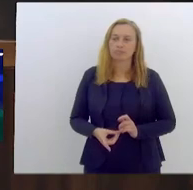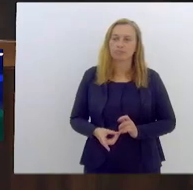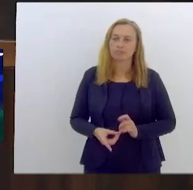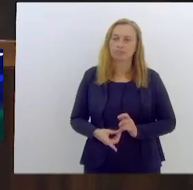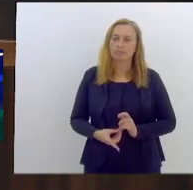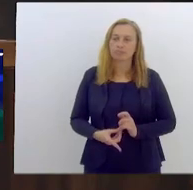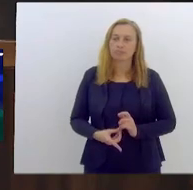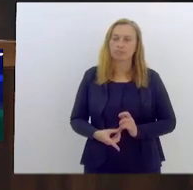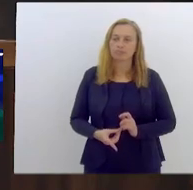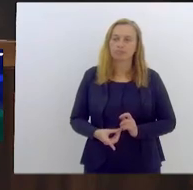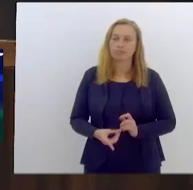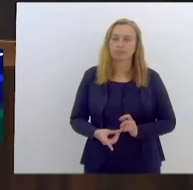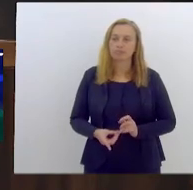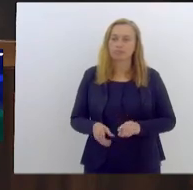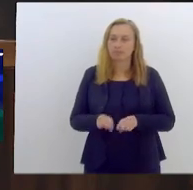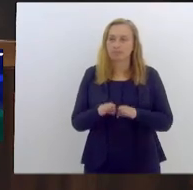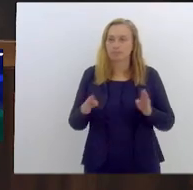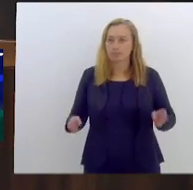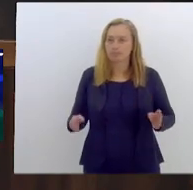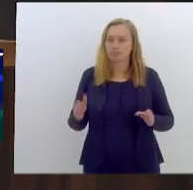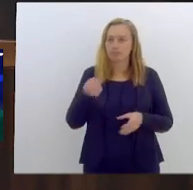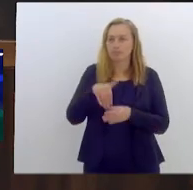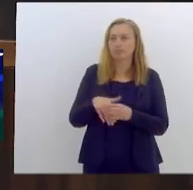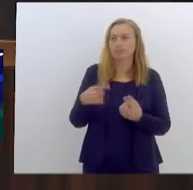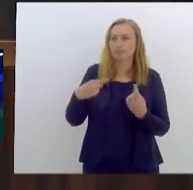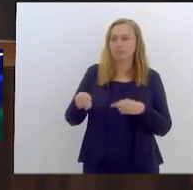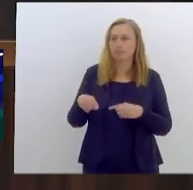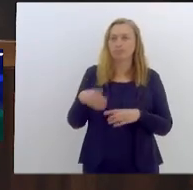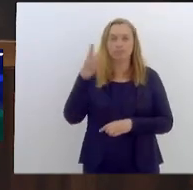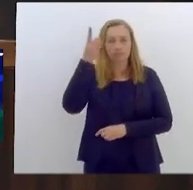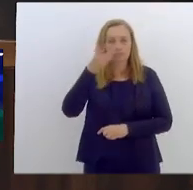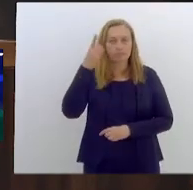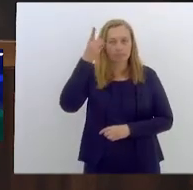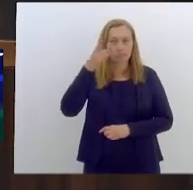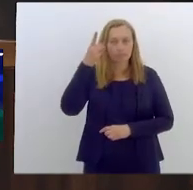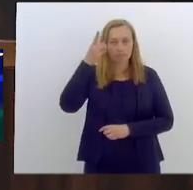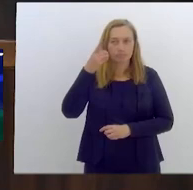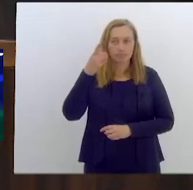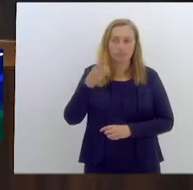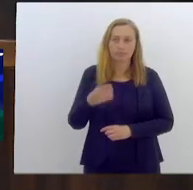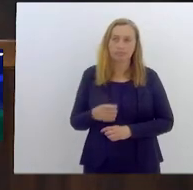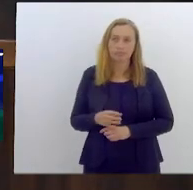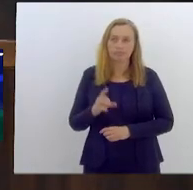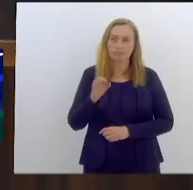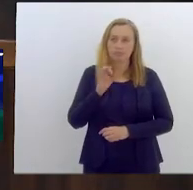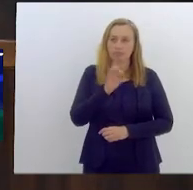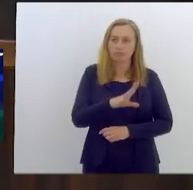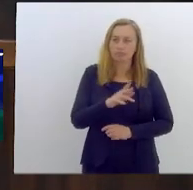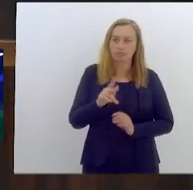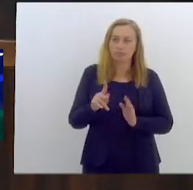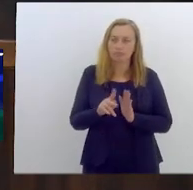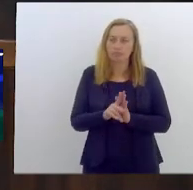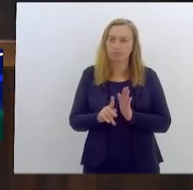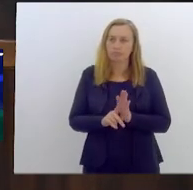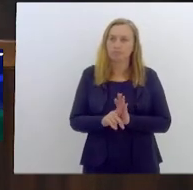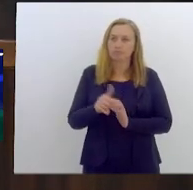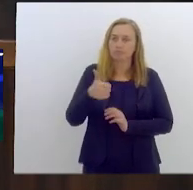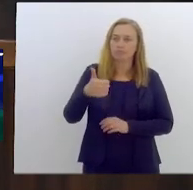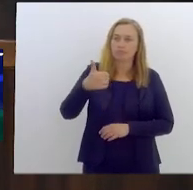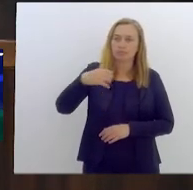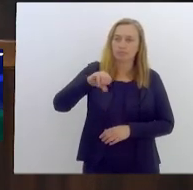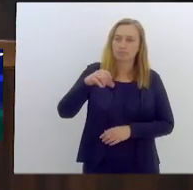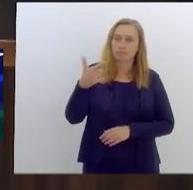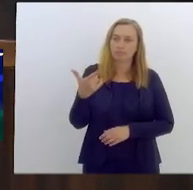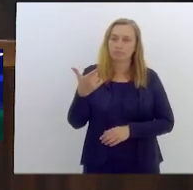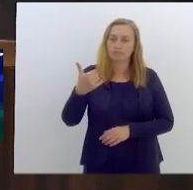A assessoria da mesa consignar aí o voto contrário do deputado no último projeto aqui, que é o 1910 de